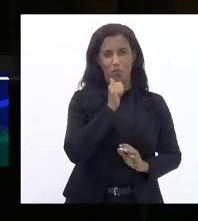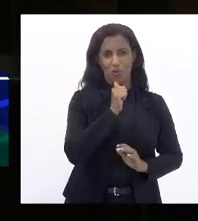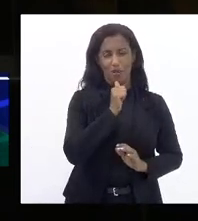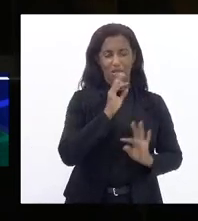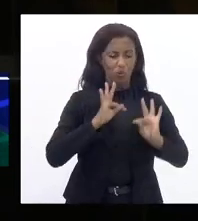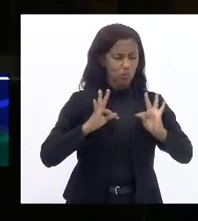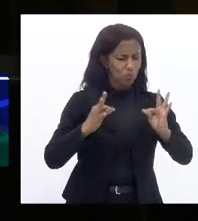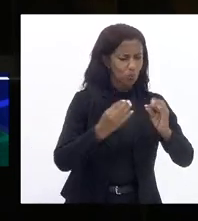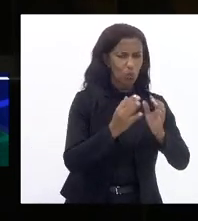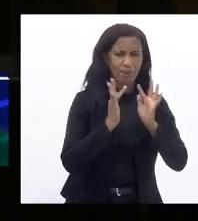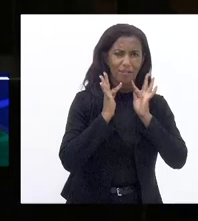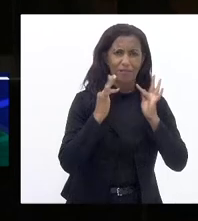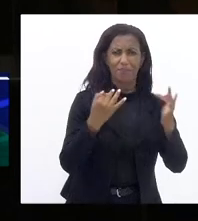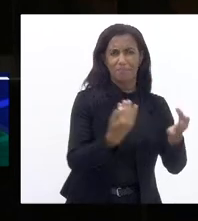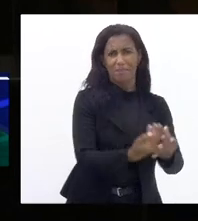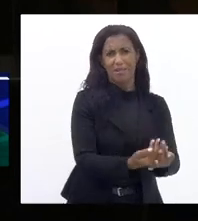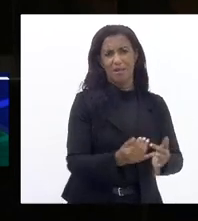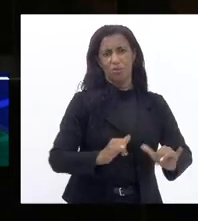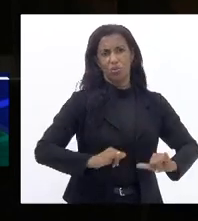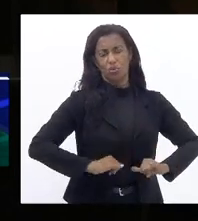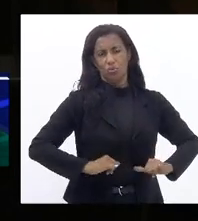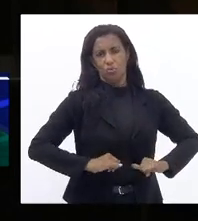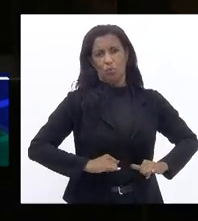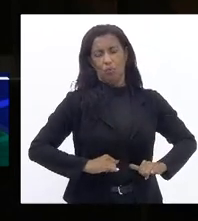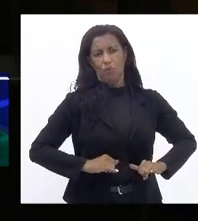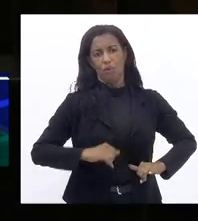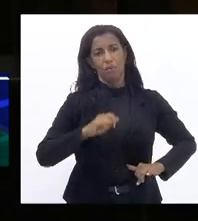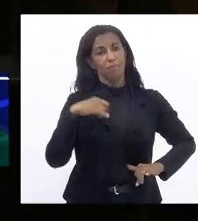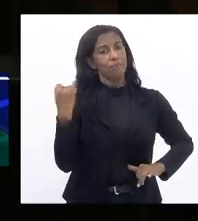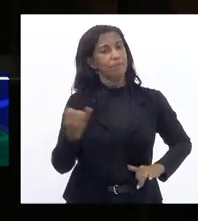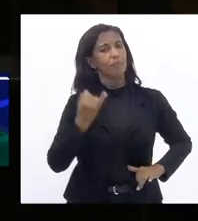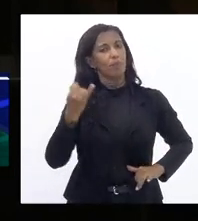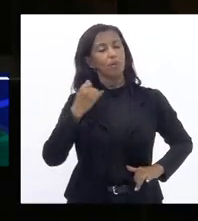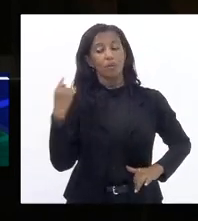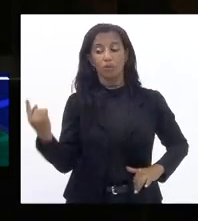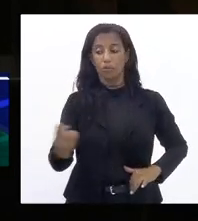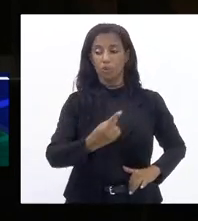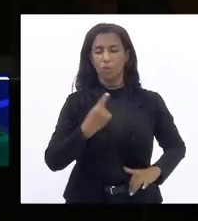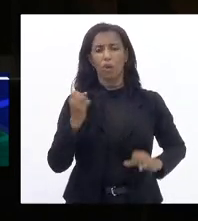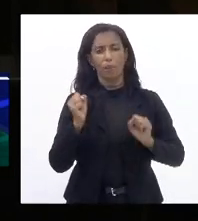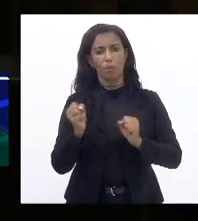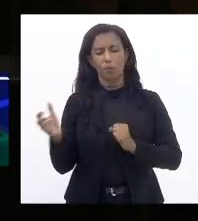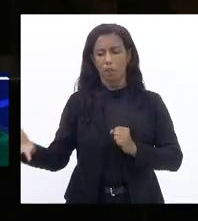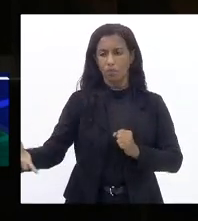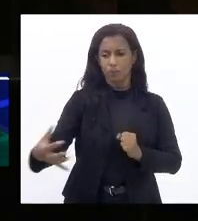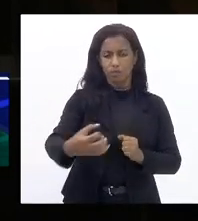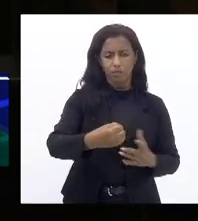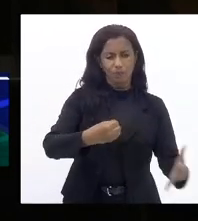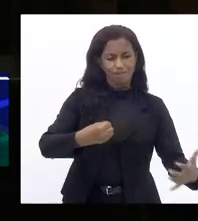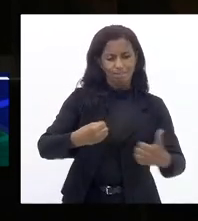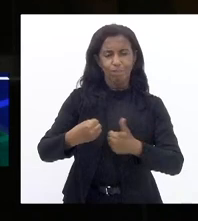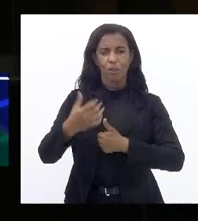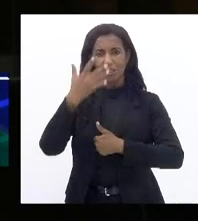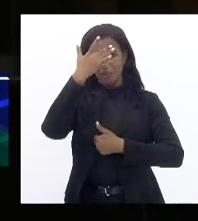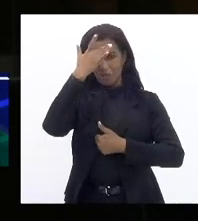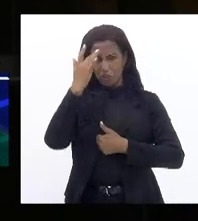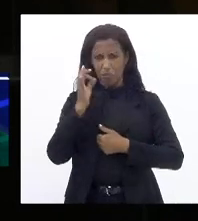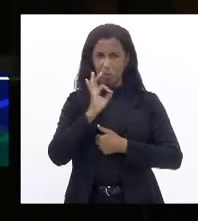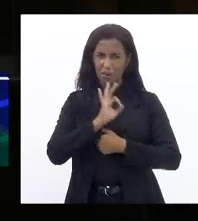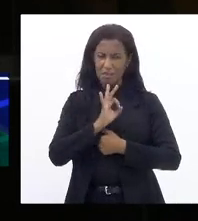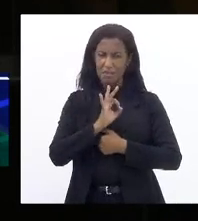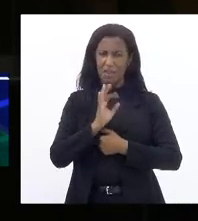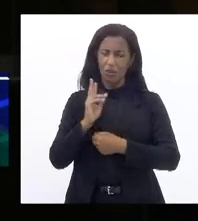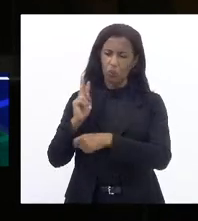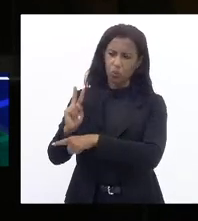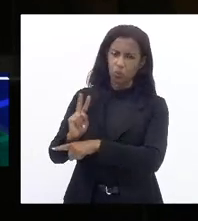afeta toda a família. Então, é fundamental que nós possamos acolher essas pessoas